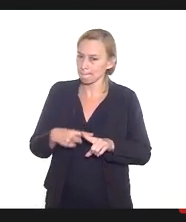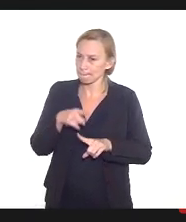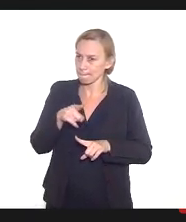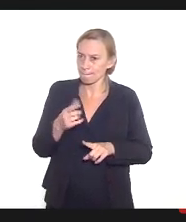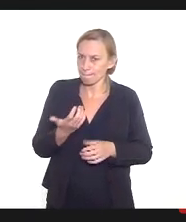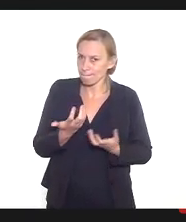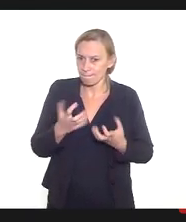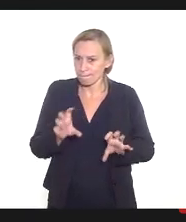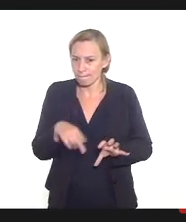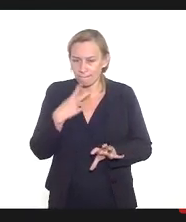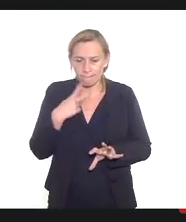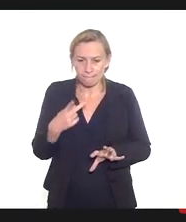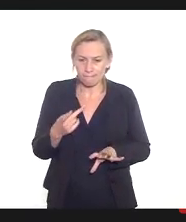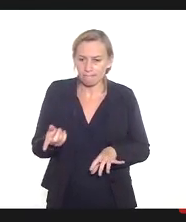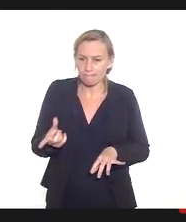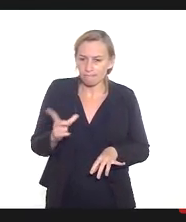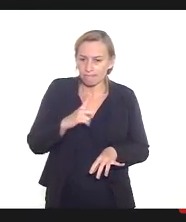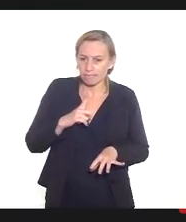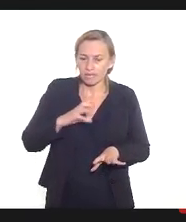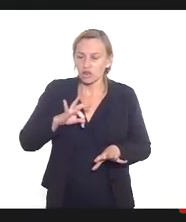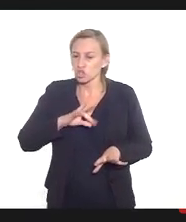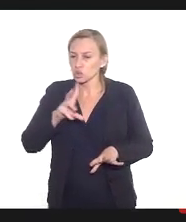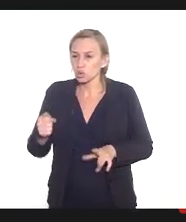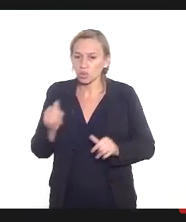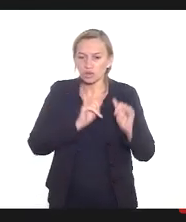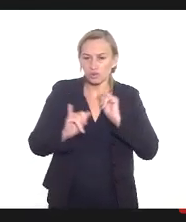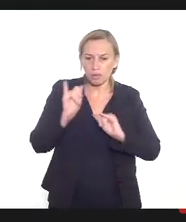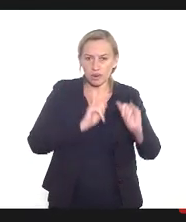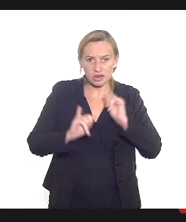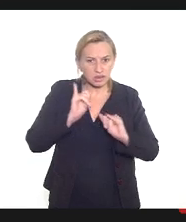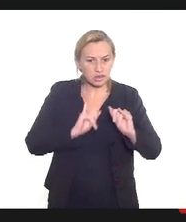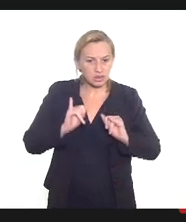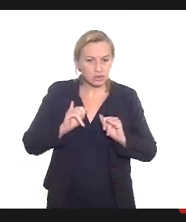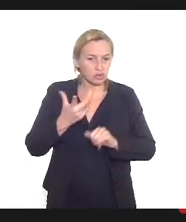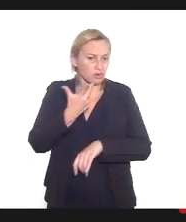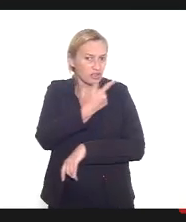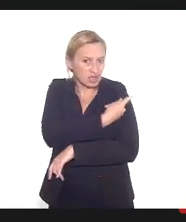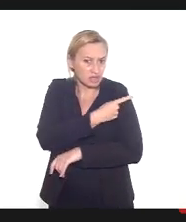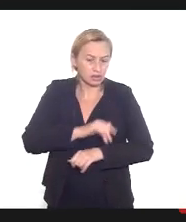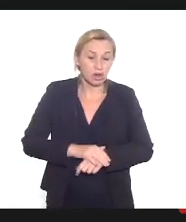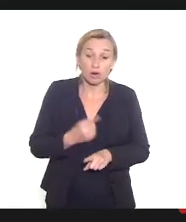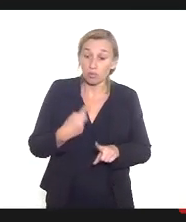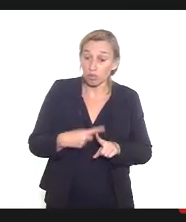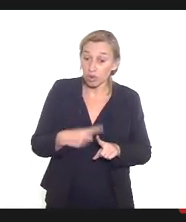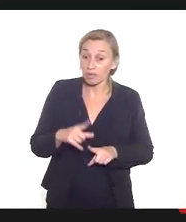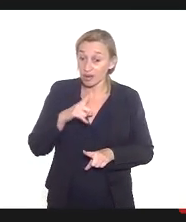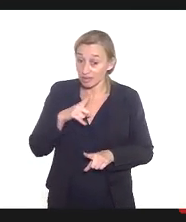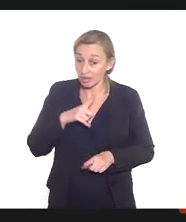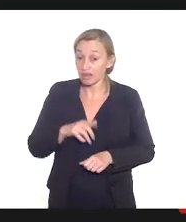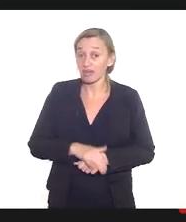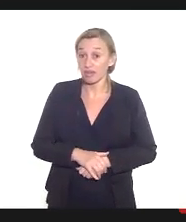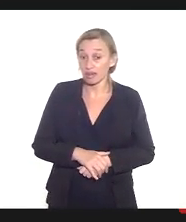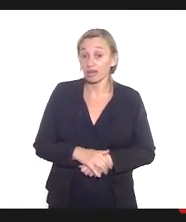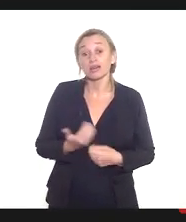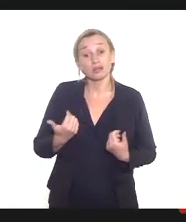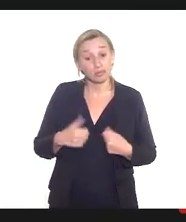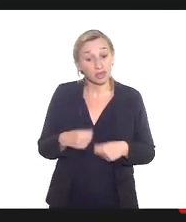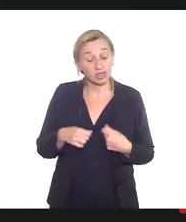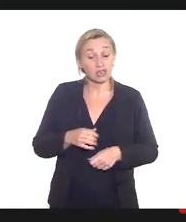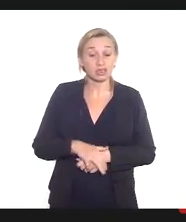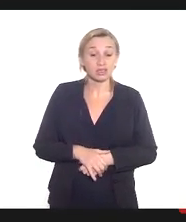não quer dizer que ela tenha todas as informações sobre as vacinas porque pro te isso ela